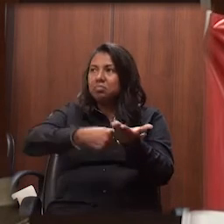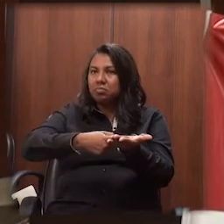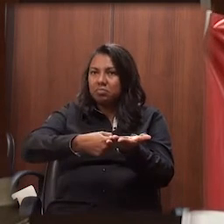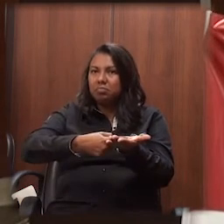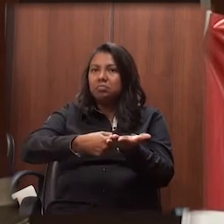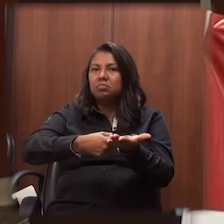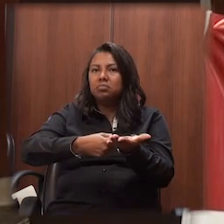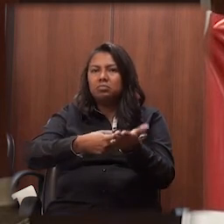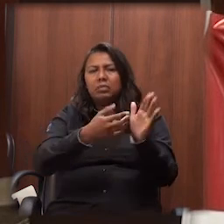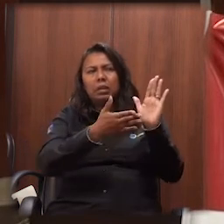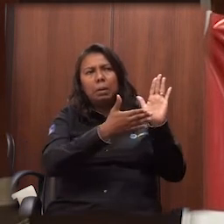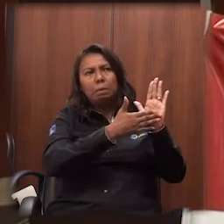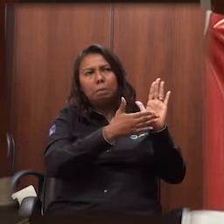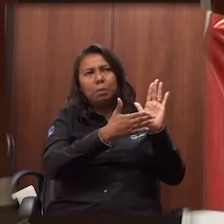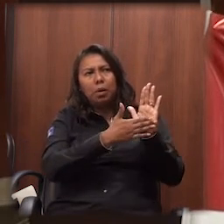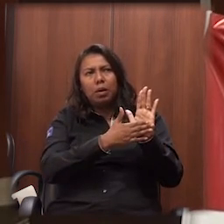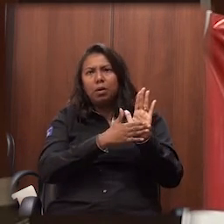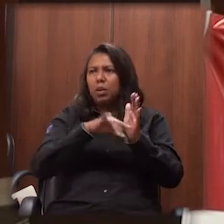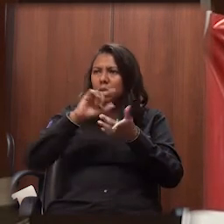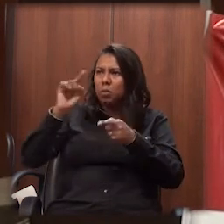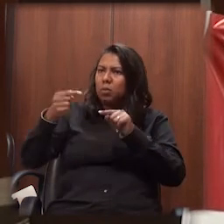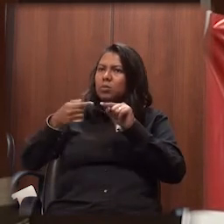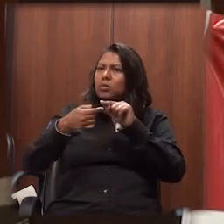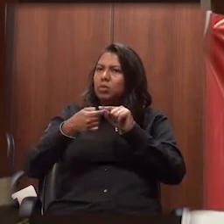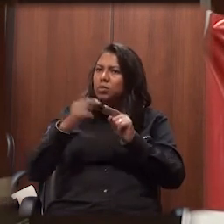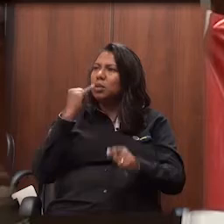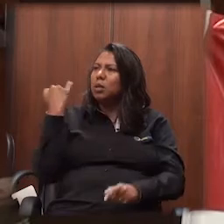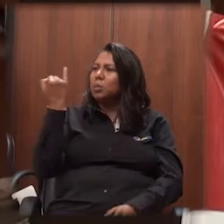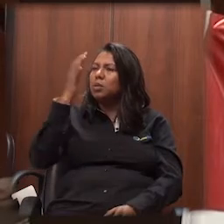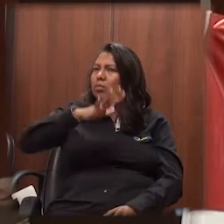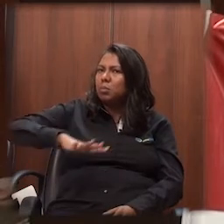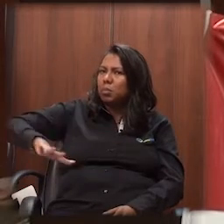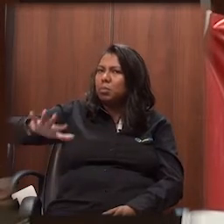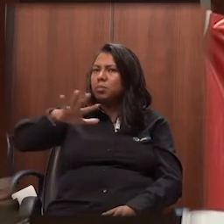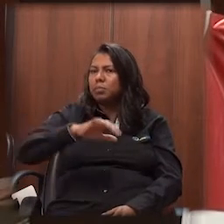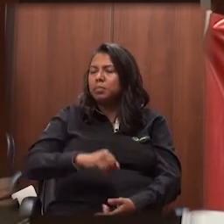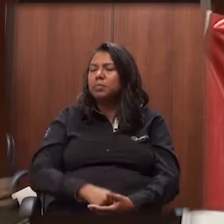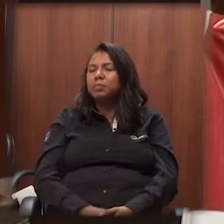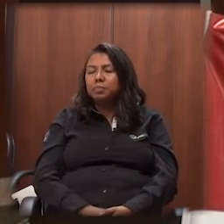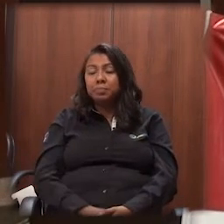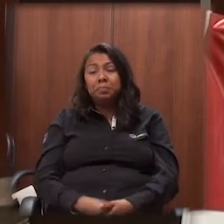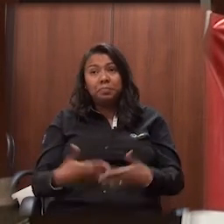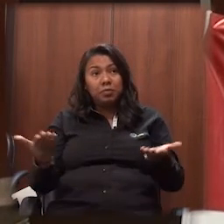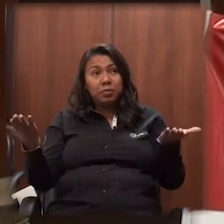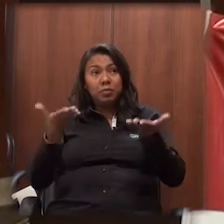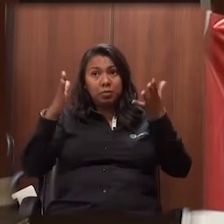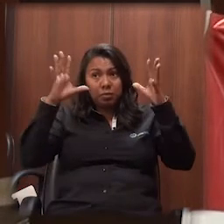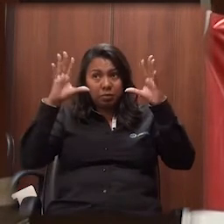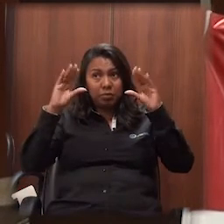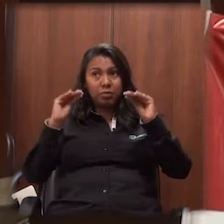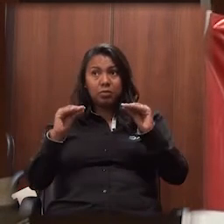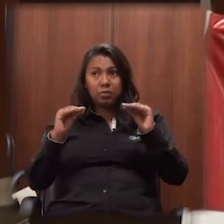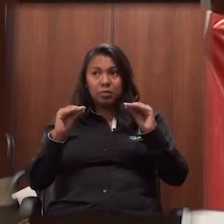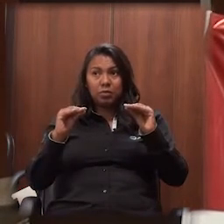essa pauta, com essa causa que é tão cara a todos que já antecederam as falas. Então, hoje à noite, por conta